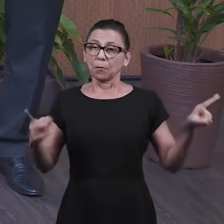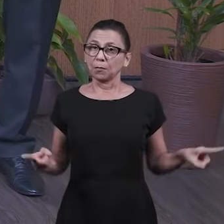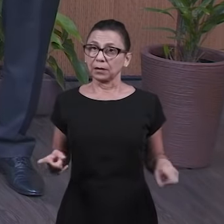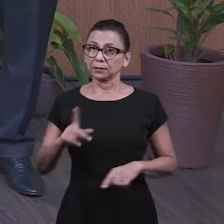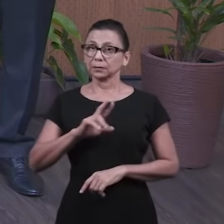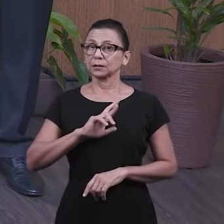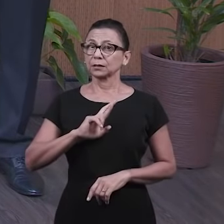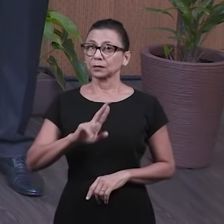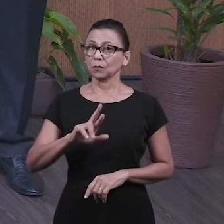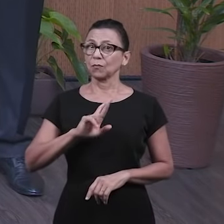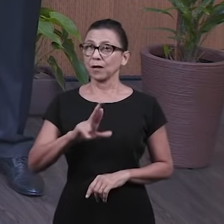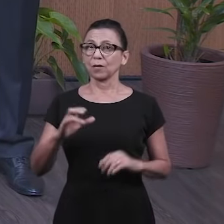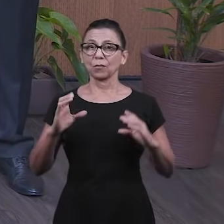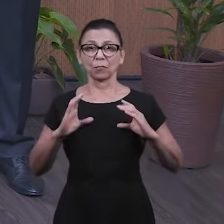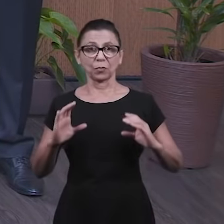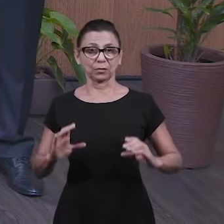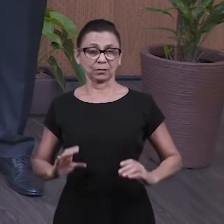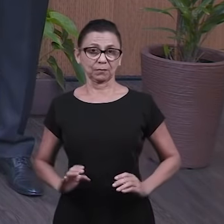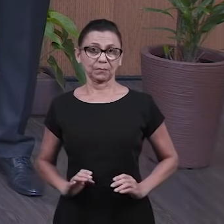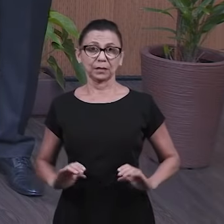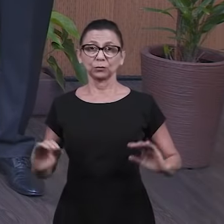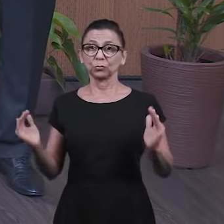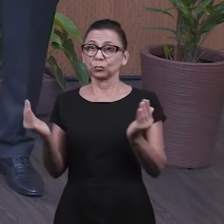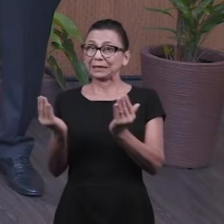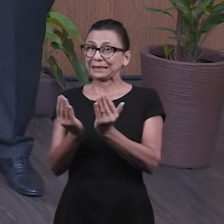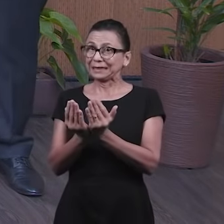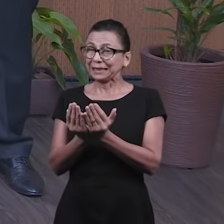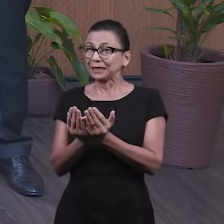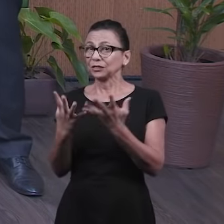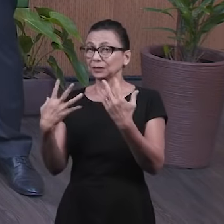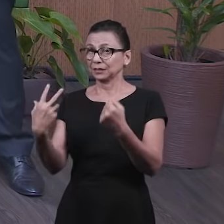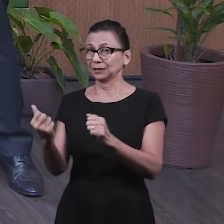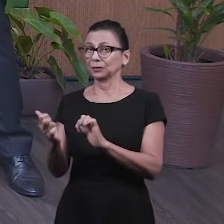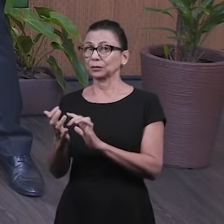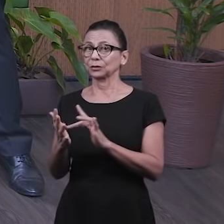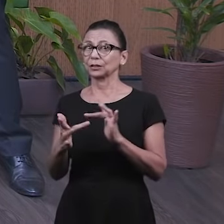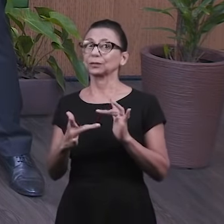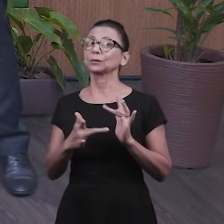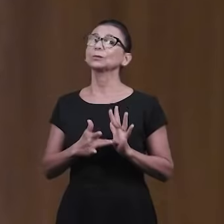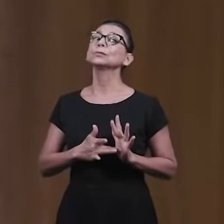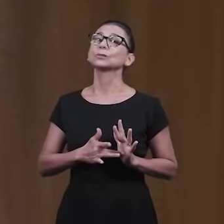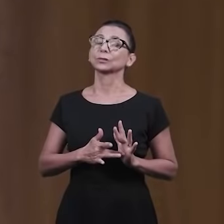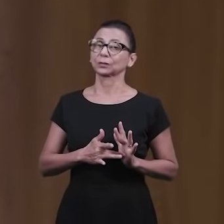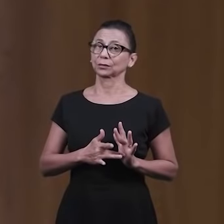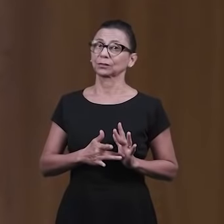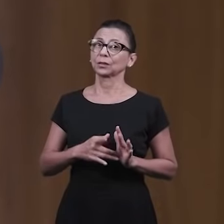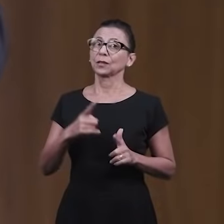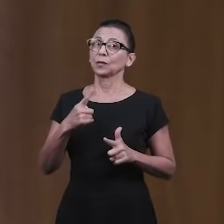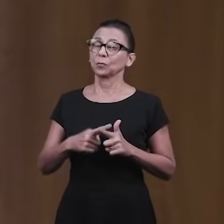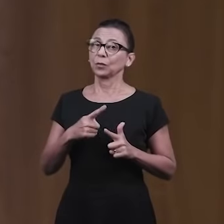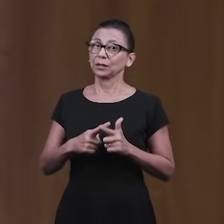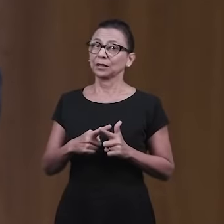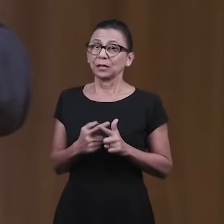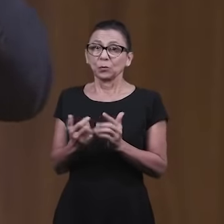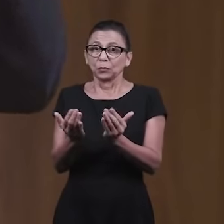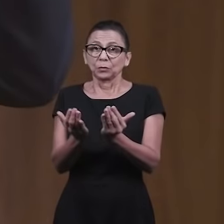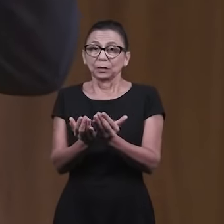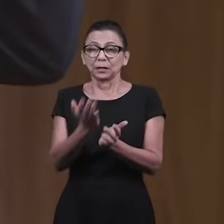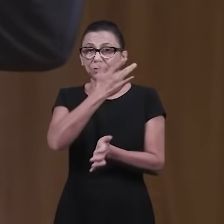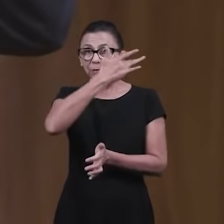pode ser a forma de vida daquele que quer morar no céu. Por quê? Porque o crente, a vida